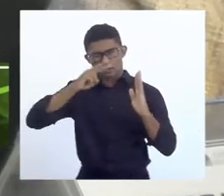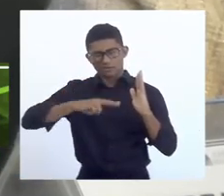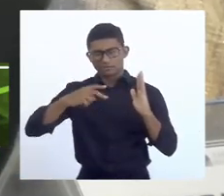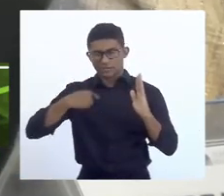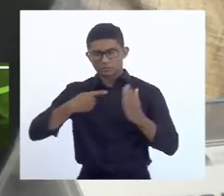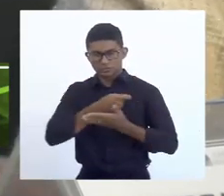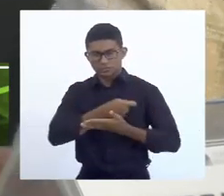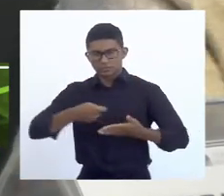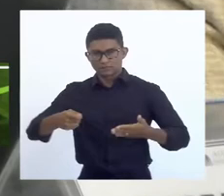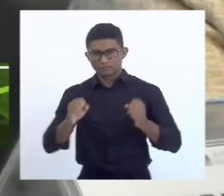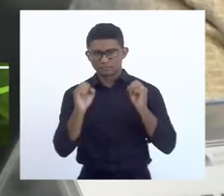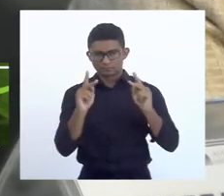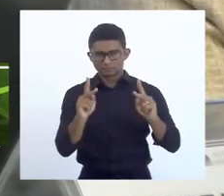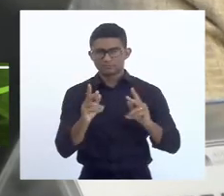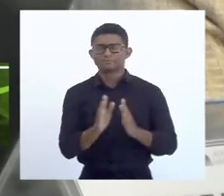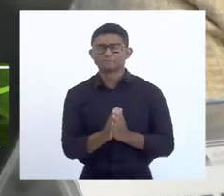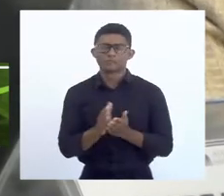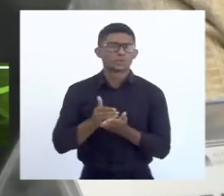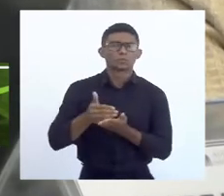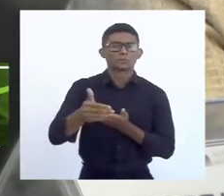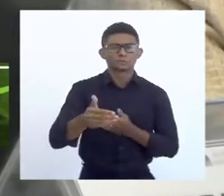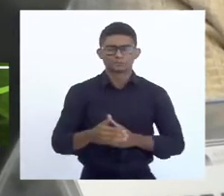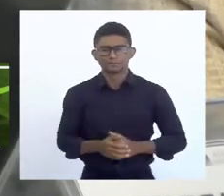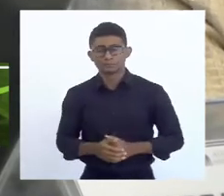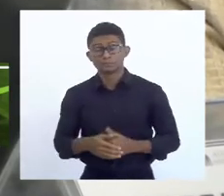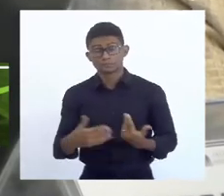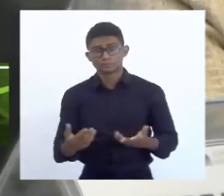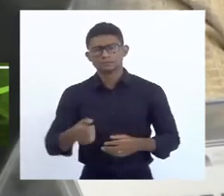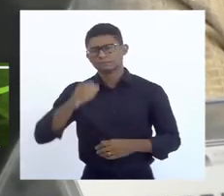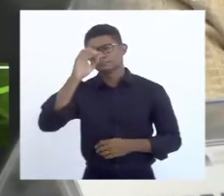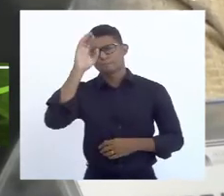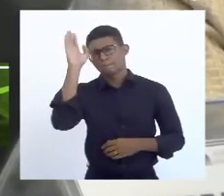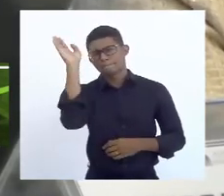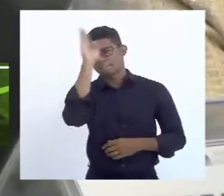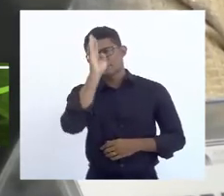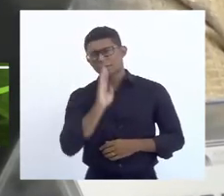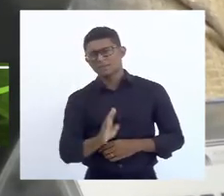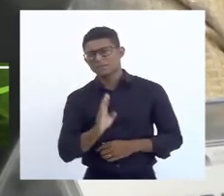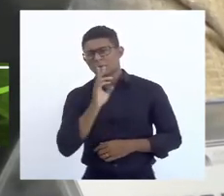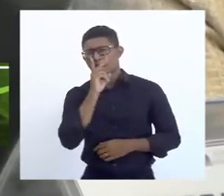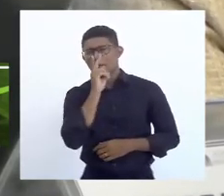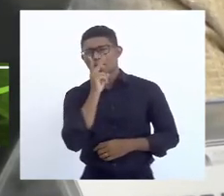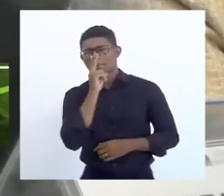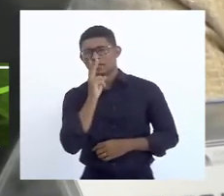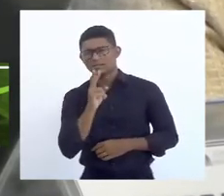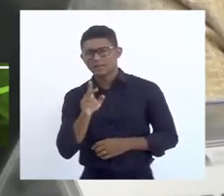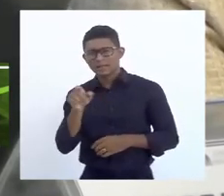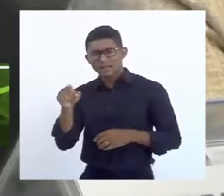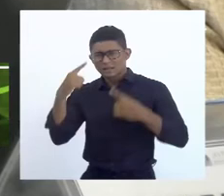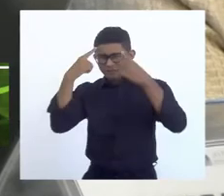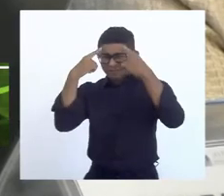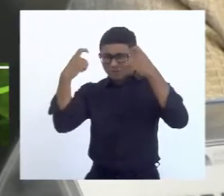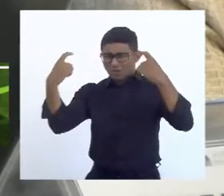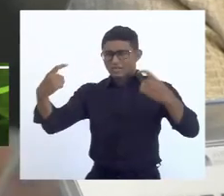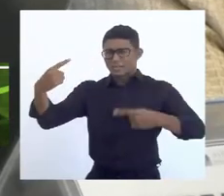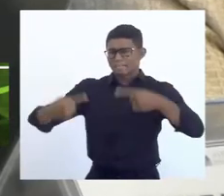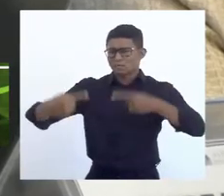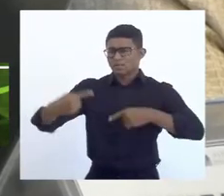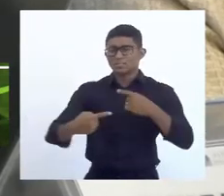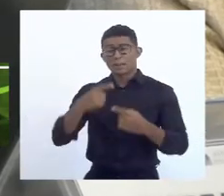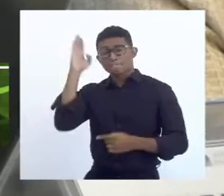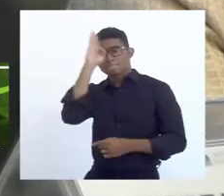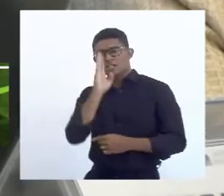então. Começa com: o Brasil, ele protege a violência política como quem cuida de um bem